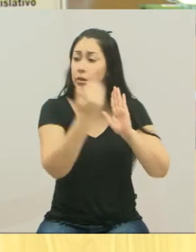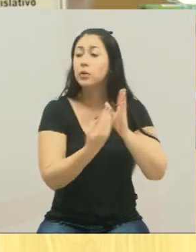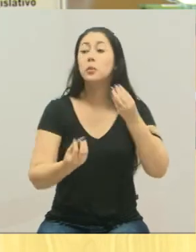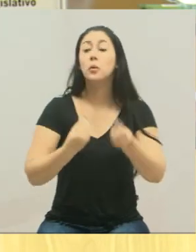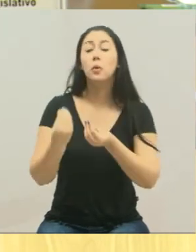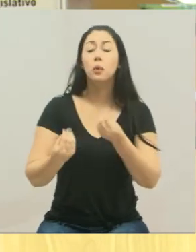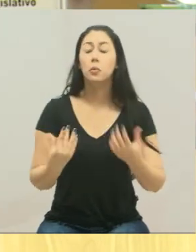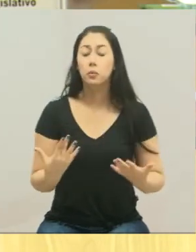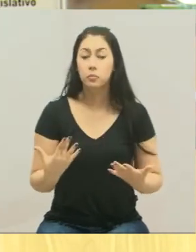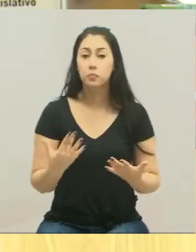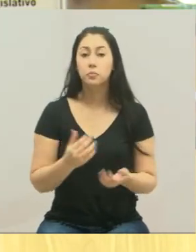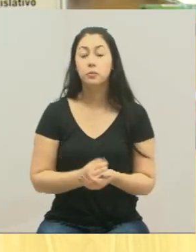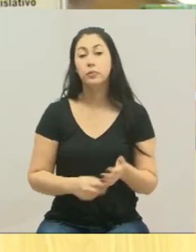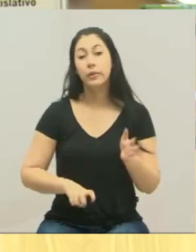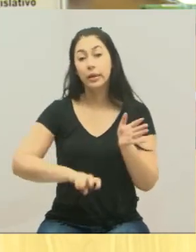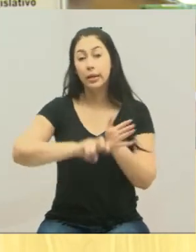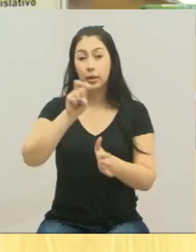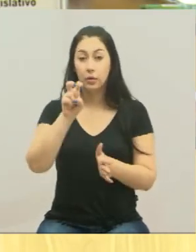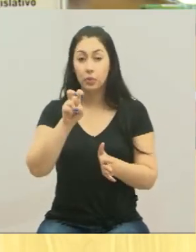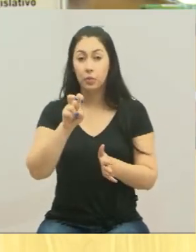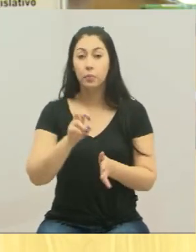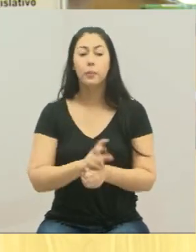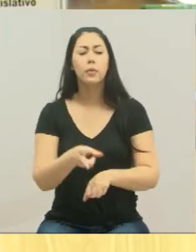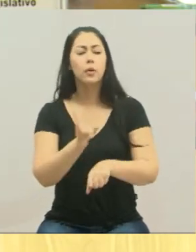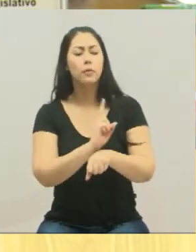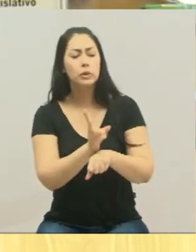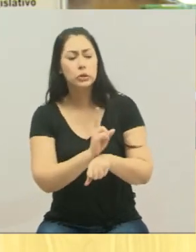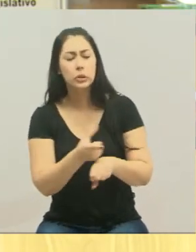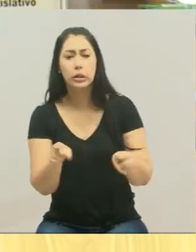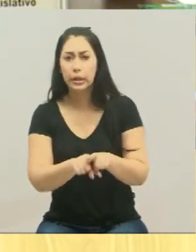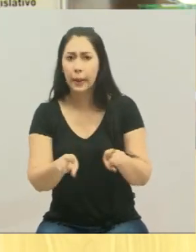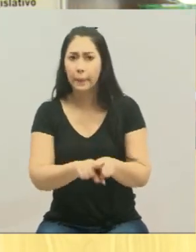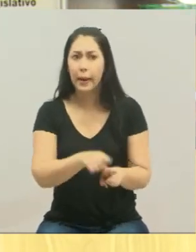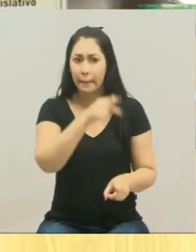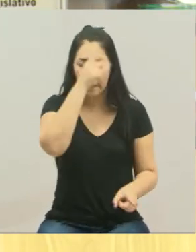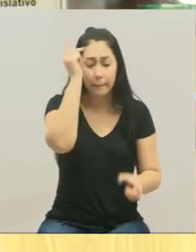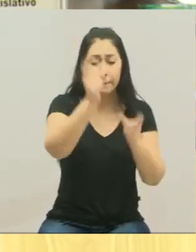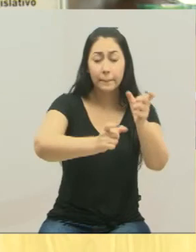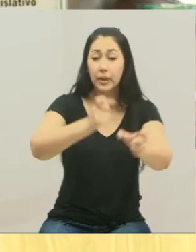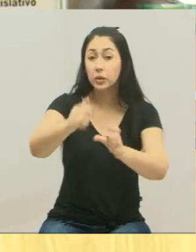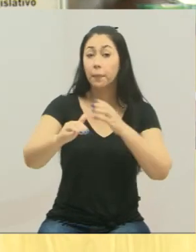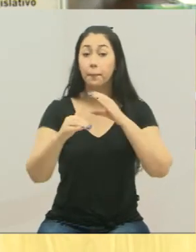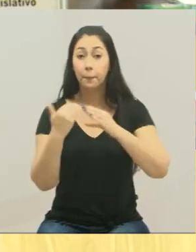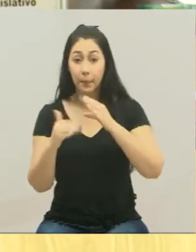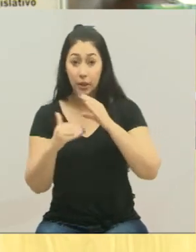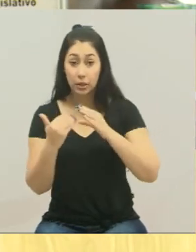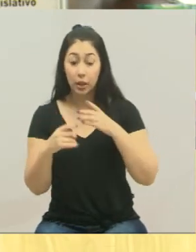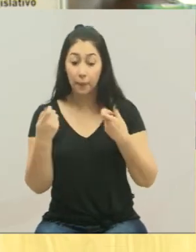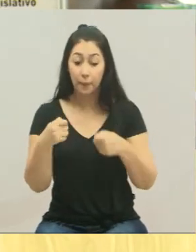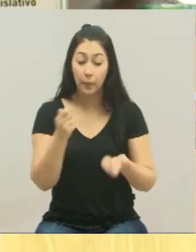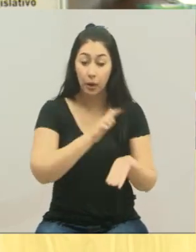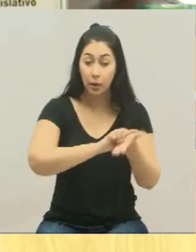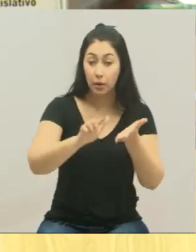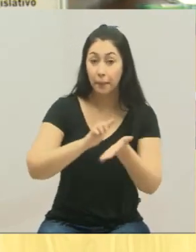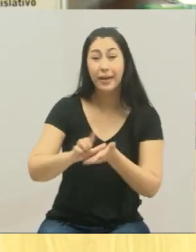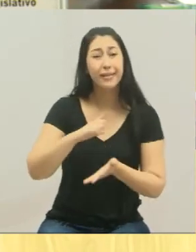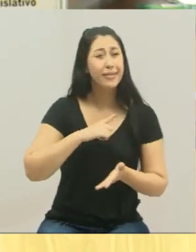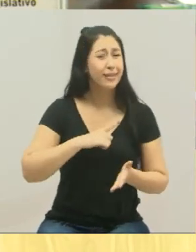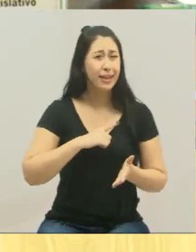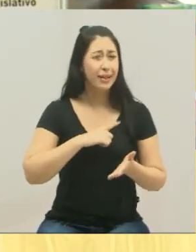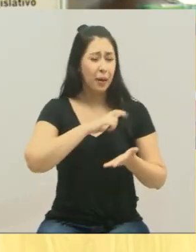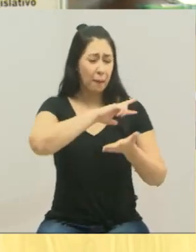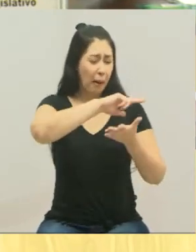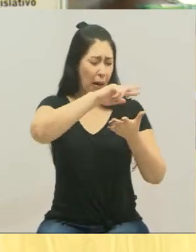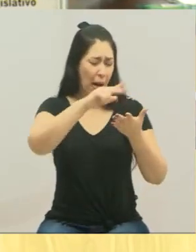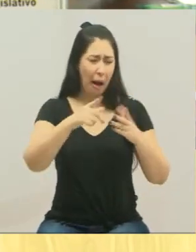diante de uma vistoria e do encaminhamento de munícipes de solicitações de limpeza, segue uma amostragem de imagens de diversas